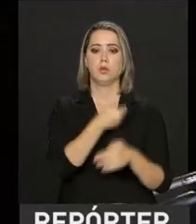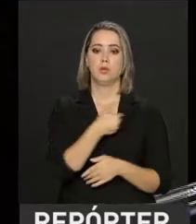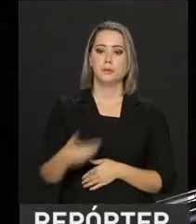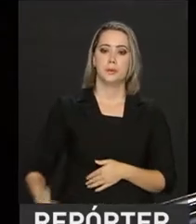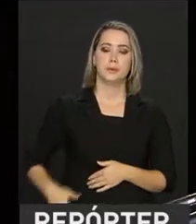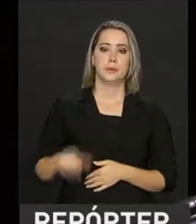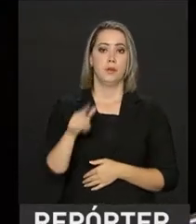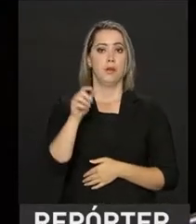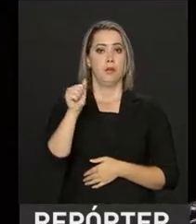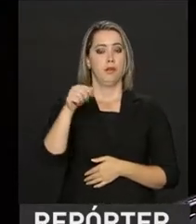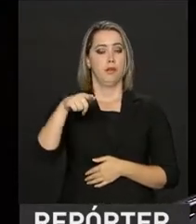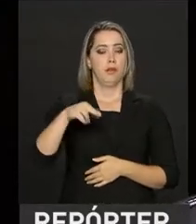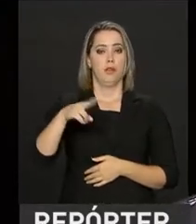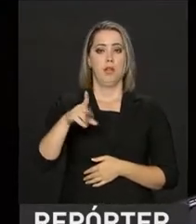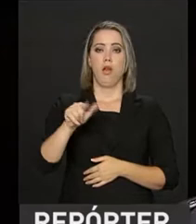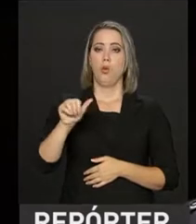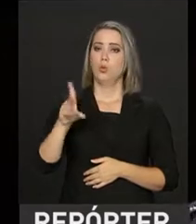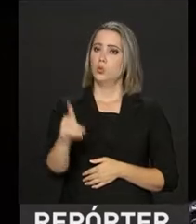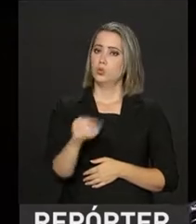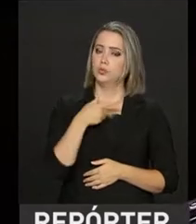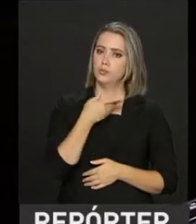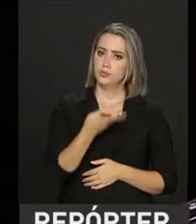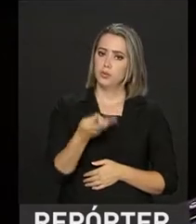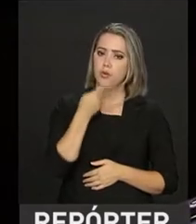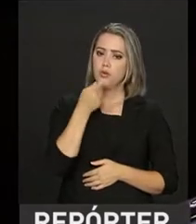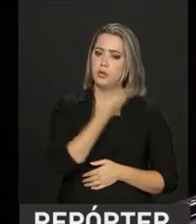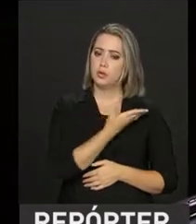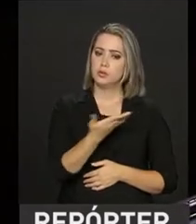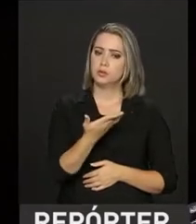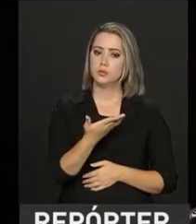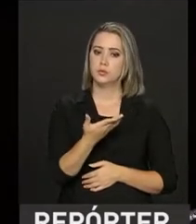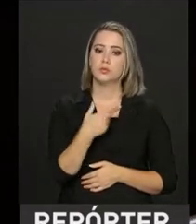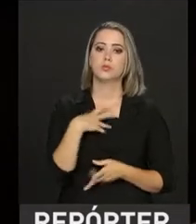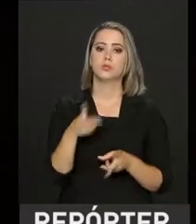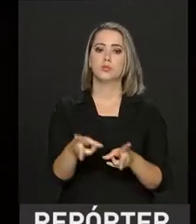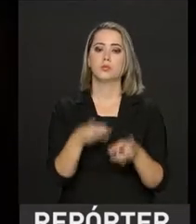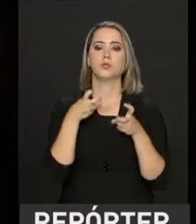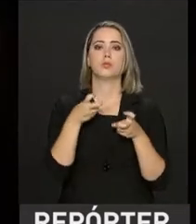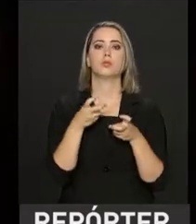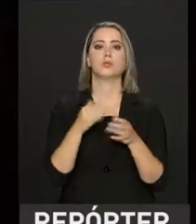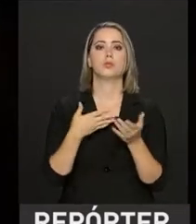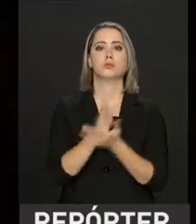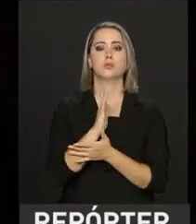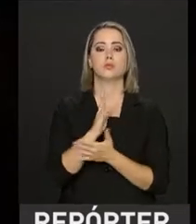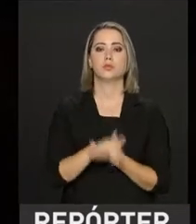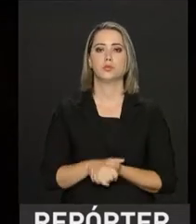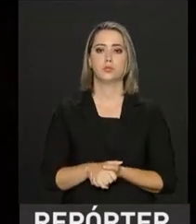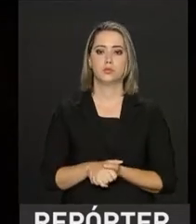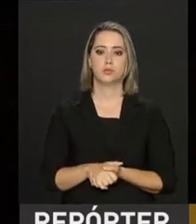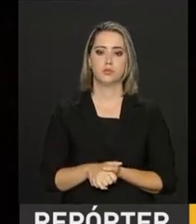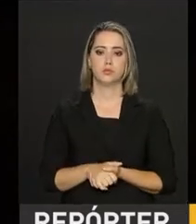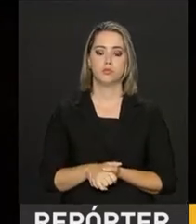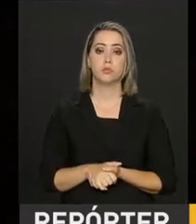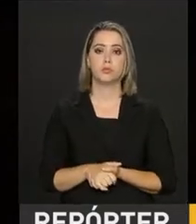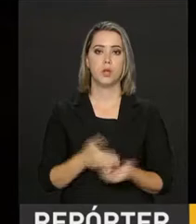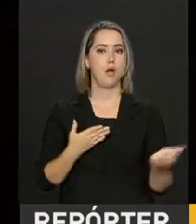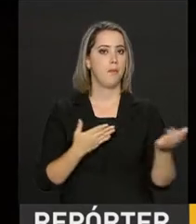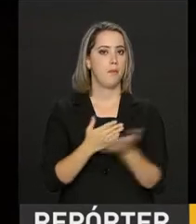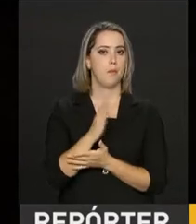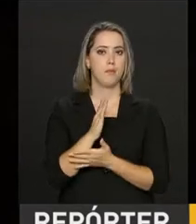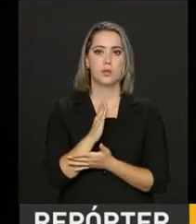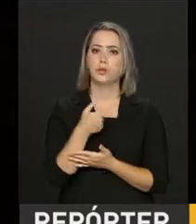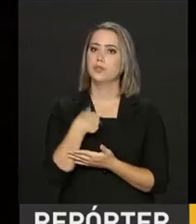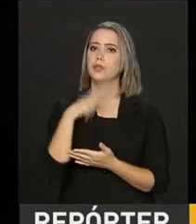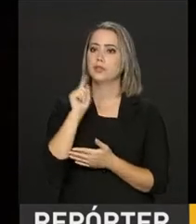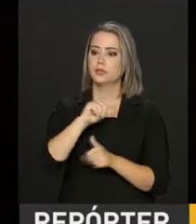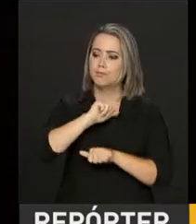casa ronaldo ribeiro falou da expectativa de aprovação da reforma da previdência ela será sendo 2.000 divisor de